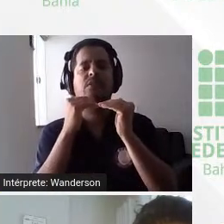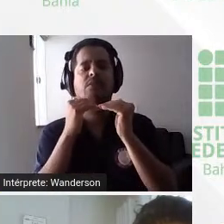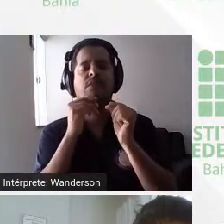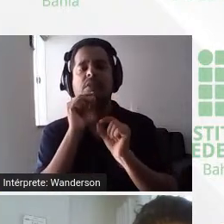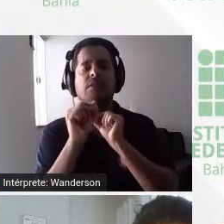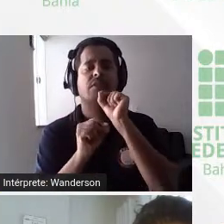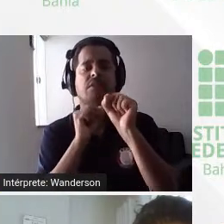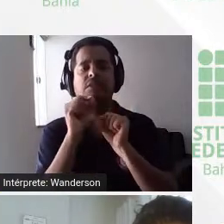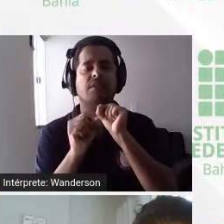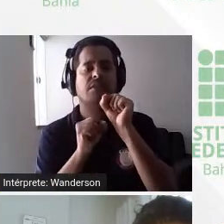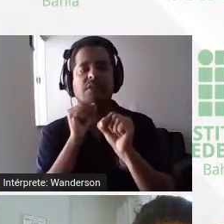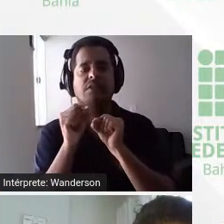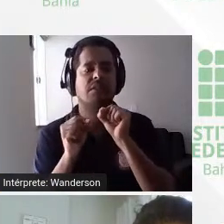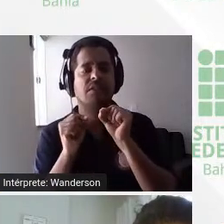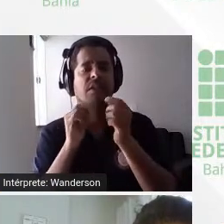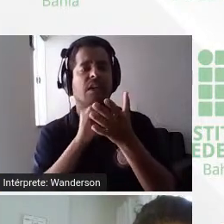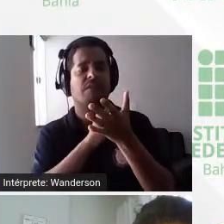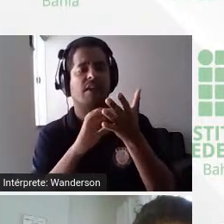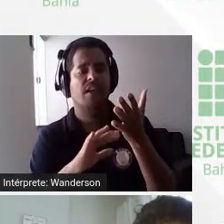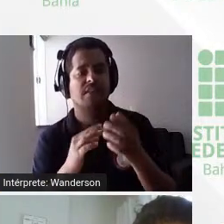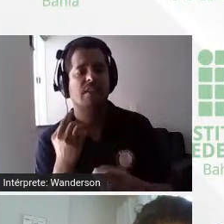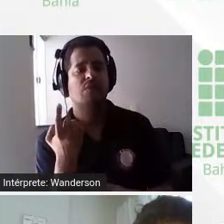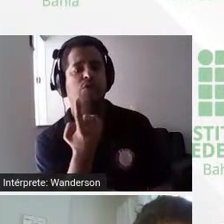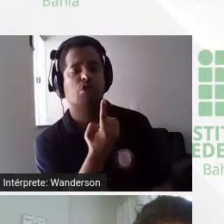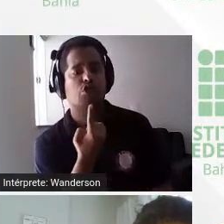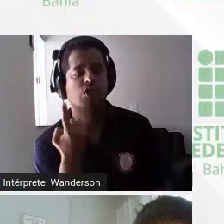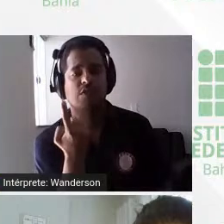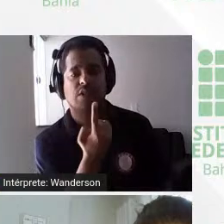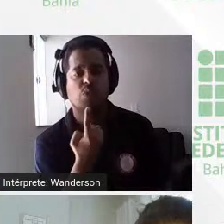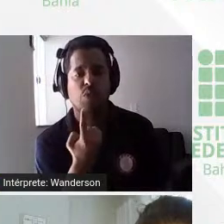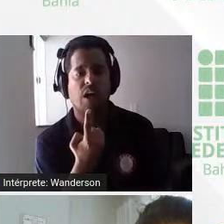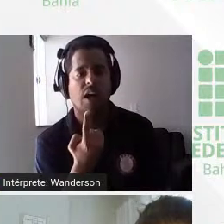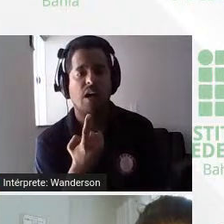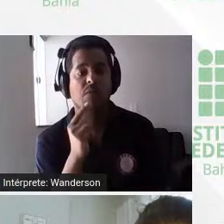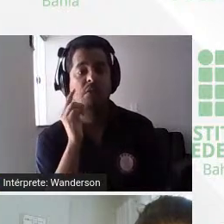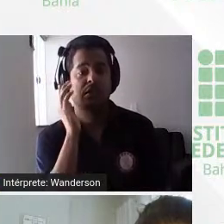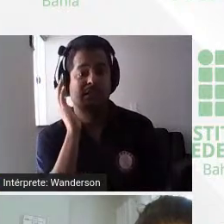de avaliação individual, de acompanhamento